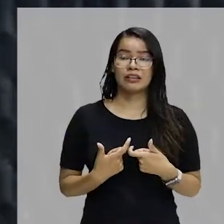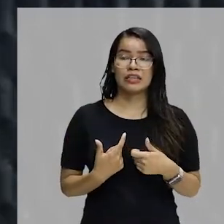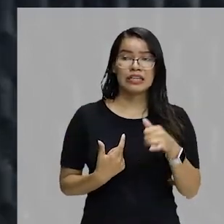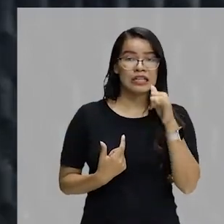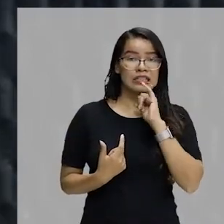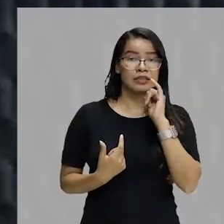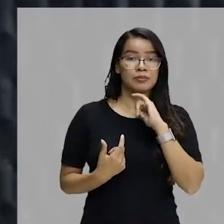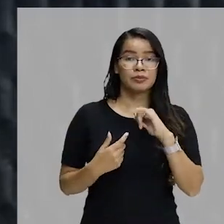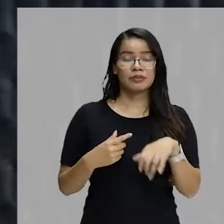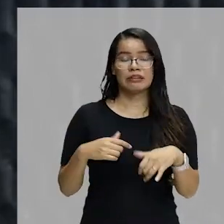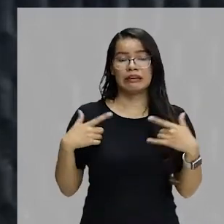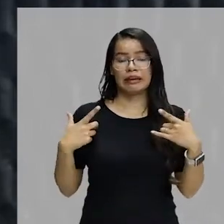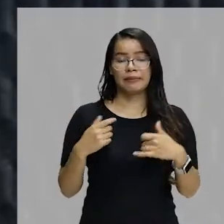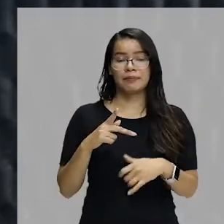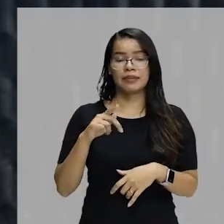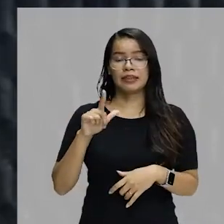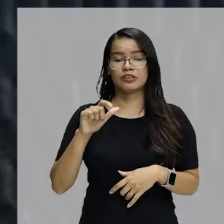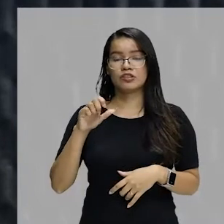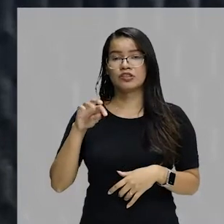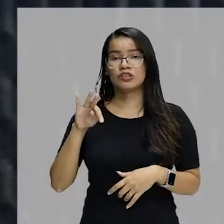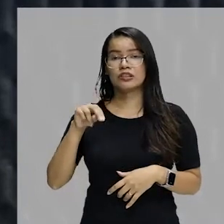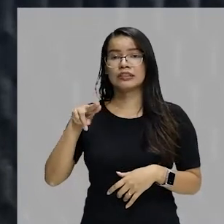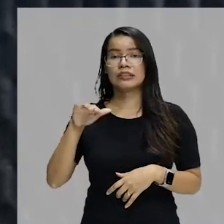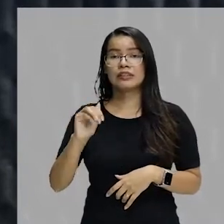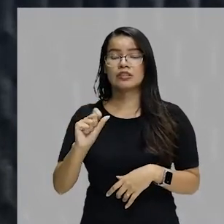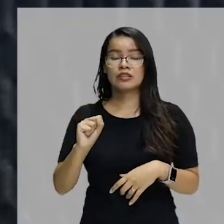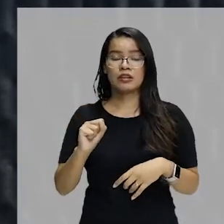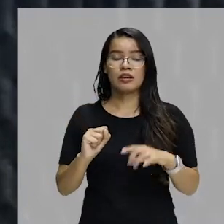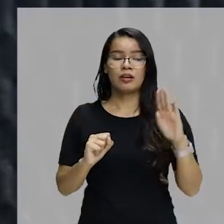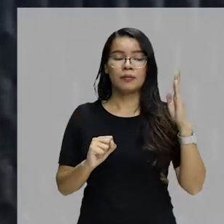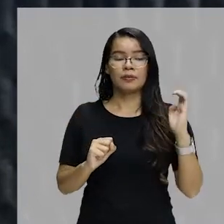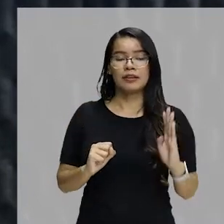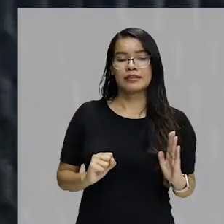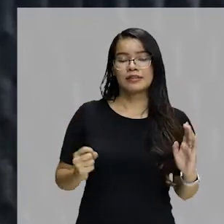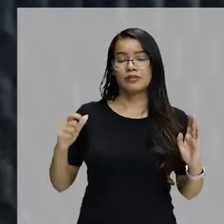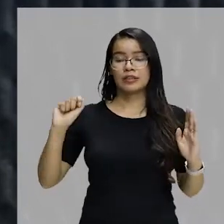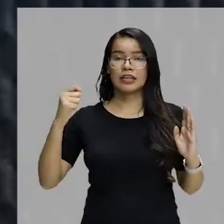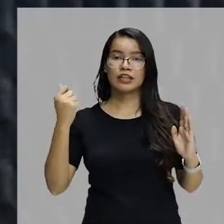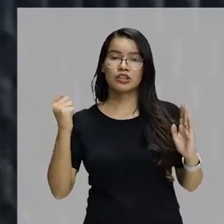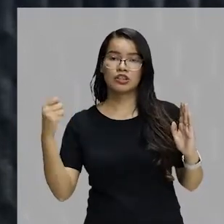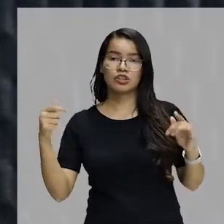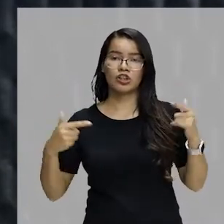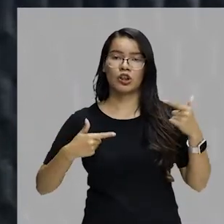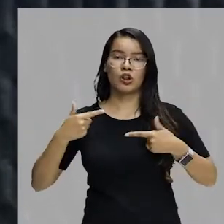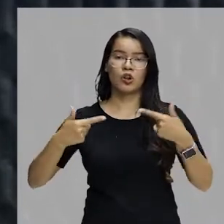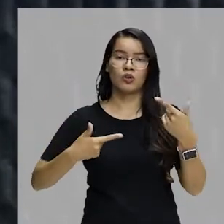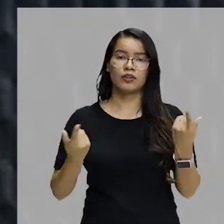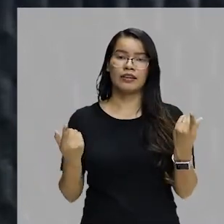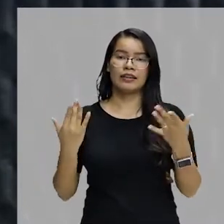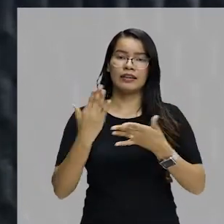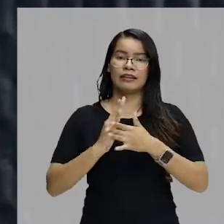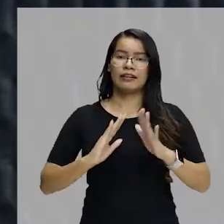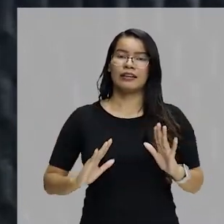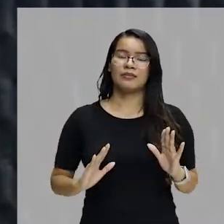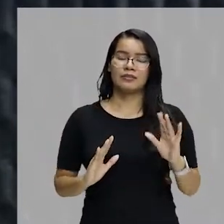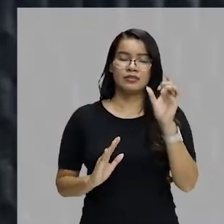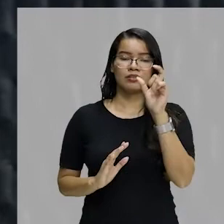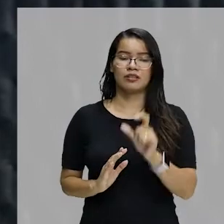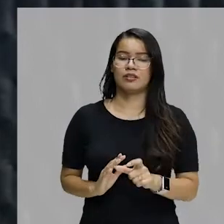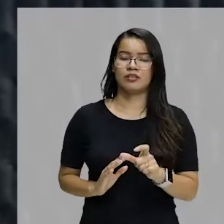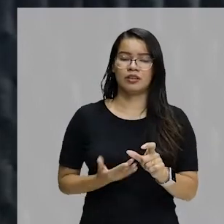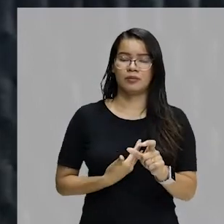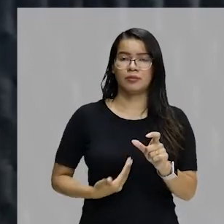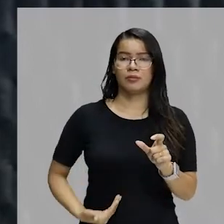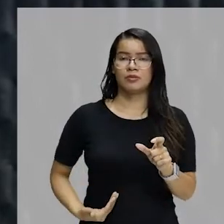da Cisplatina, onde Brasil e Argentina disputam o território da Cisplatina, que acaba se transformando na República das